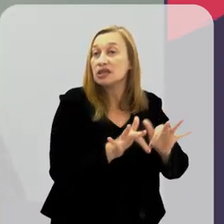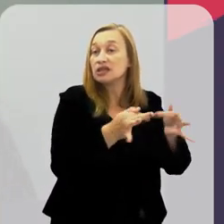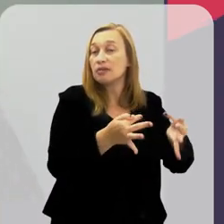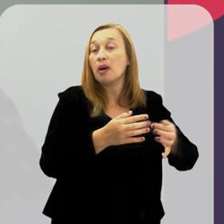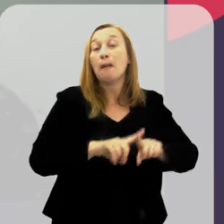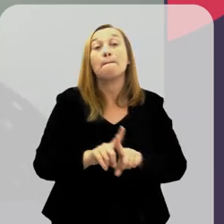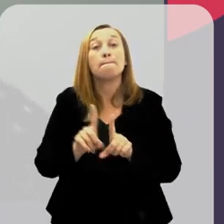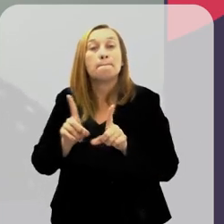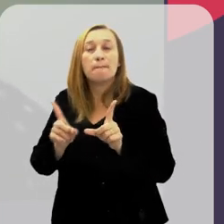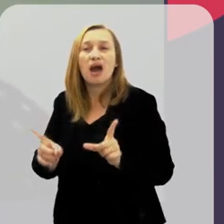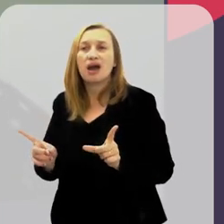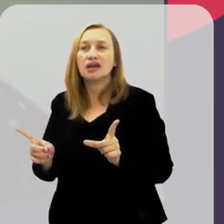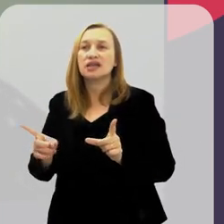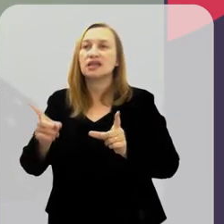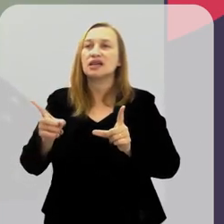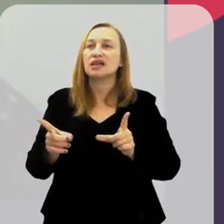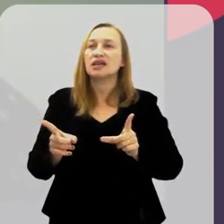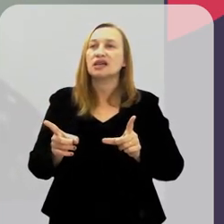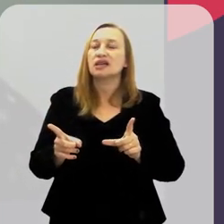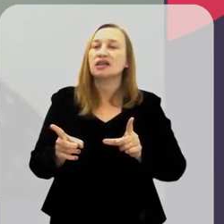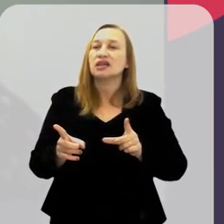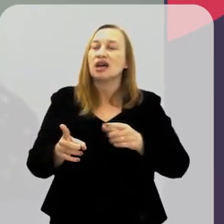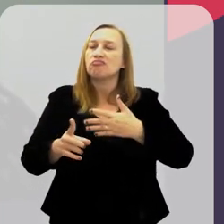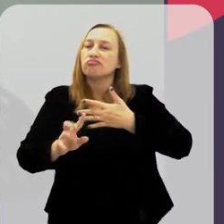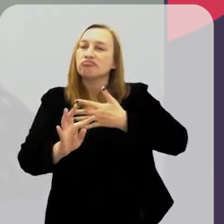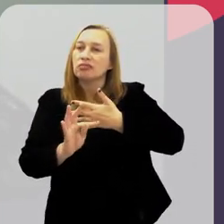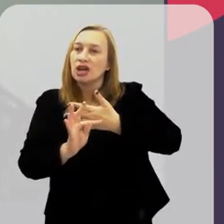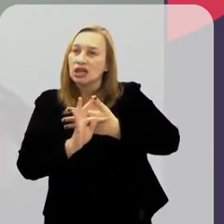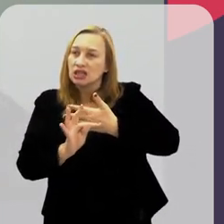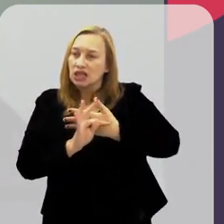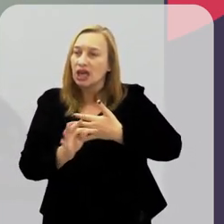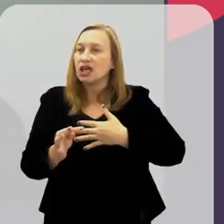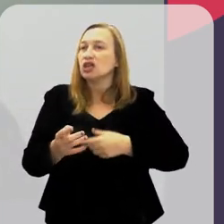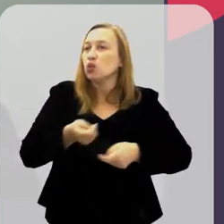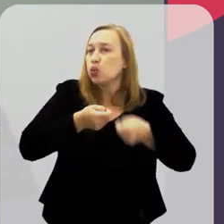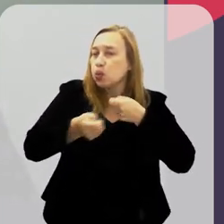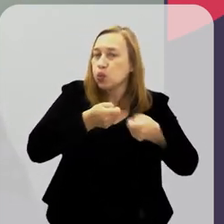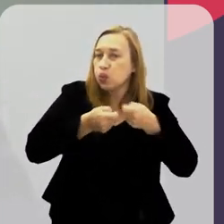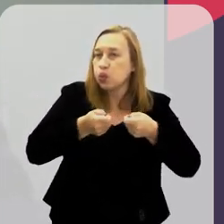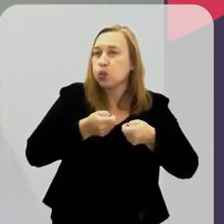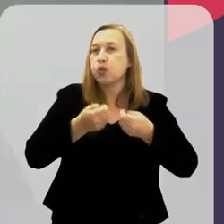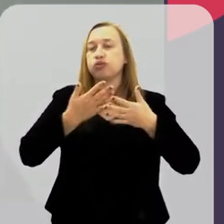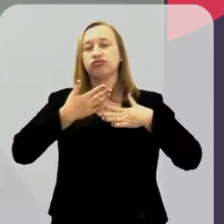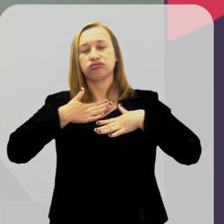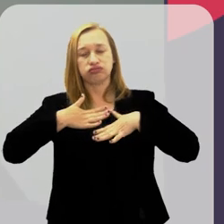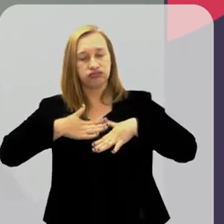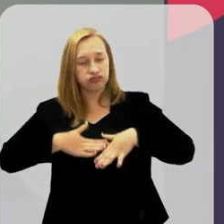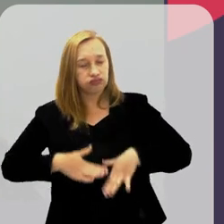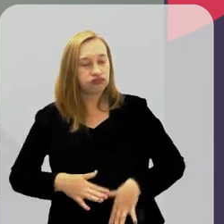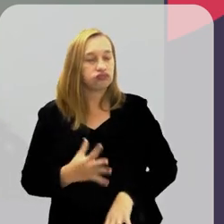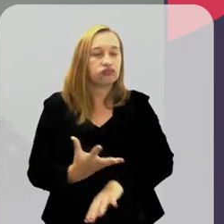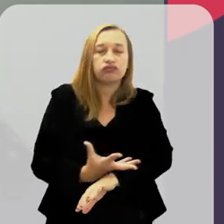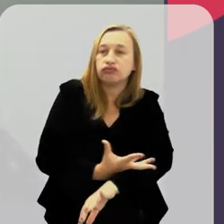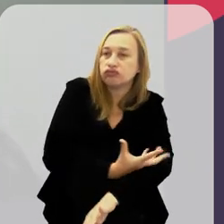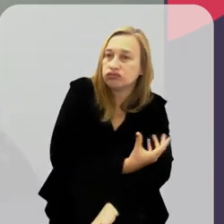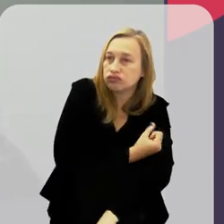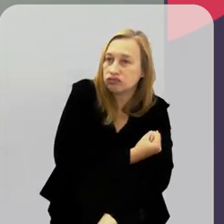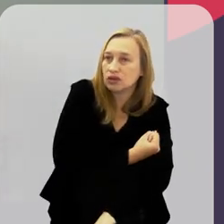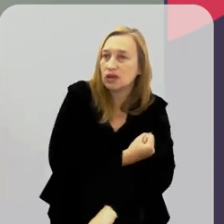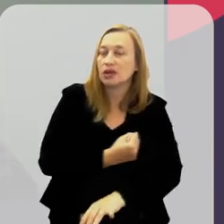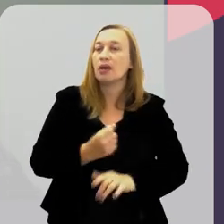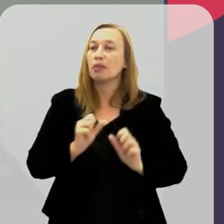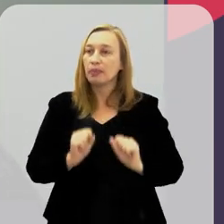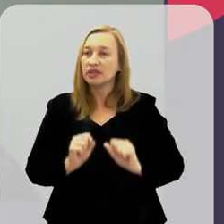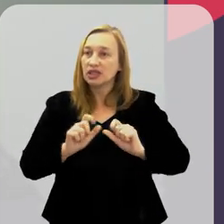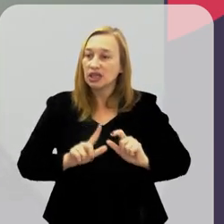STEAM, mais as técnicas de autocontrole, de relaxamento, né, para poder lidar com